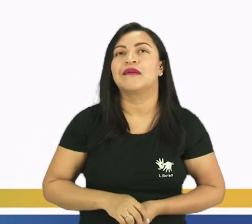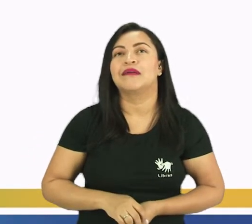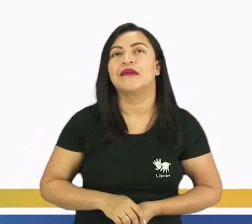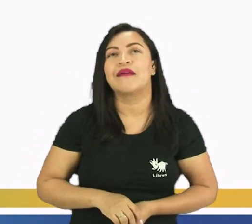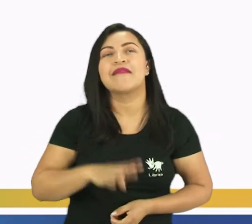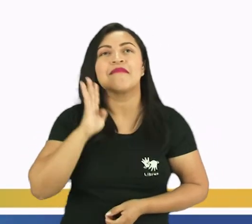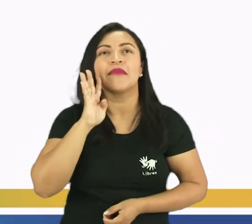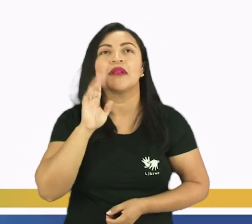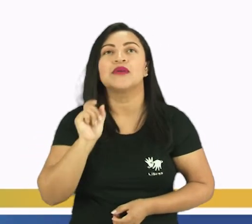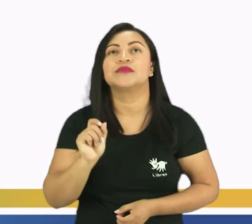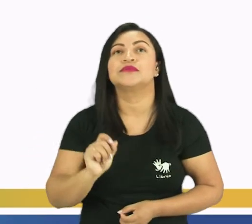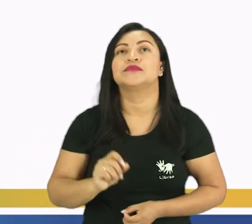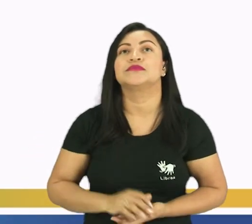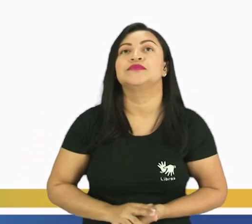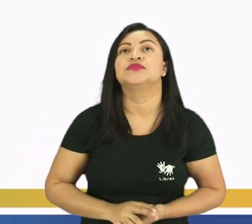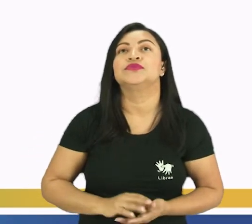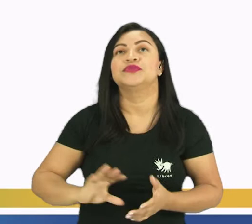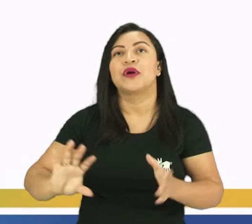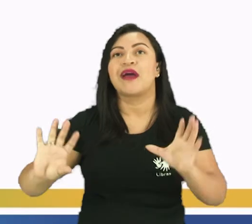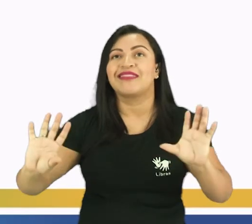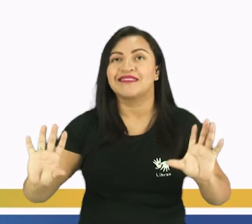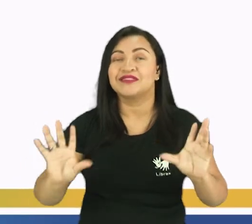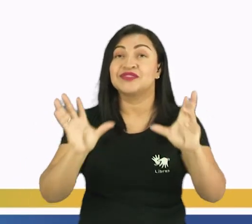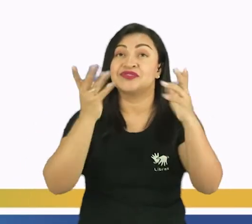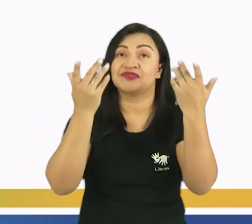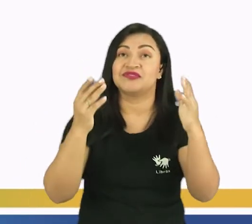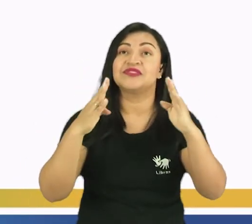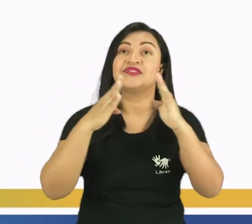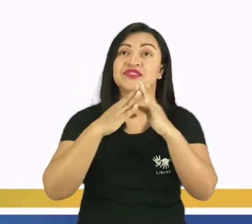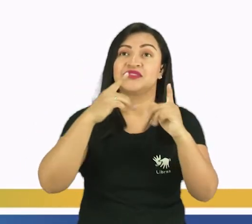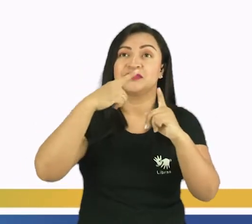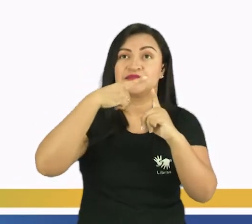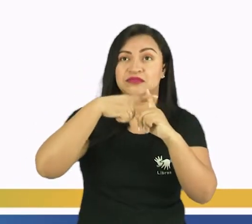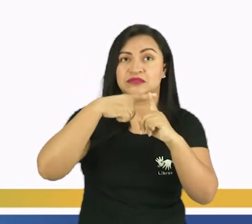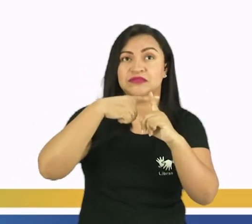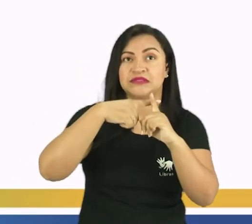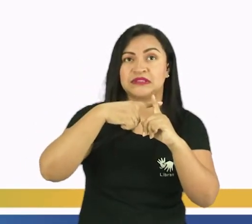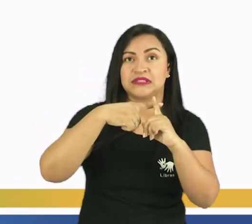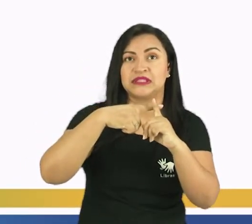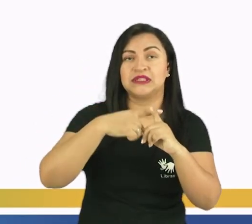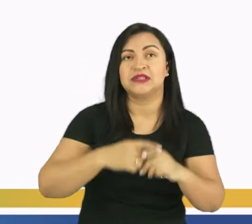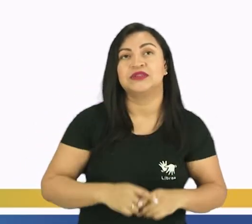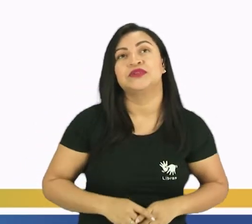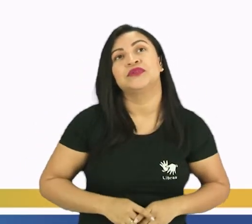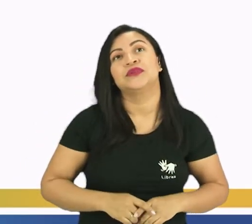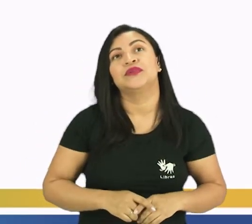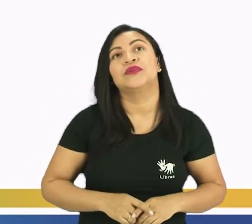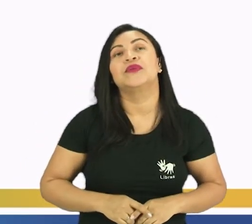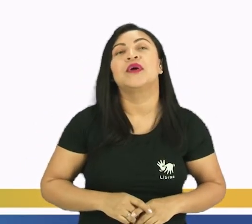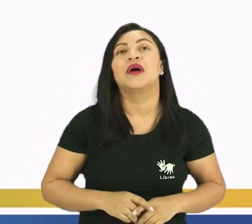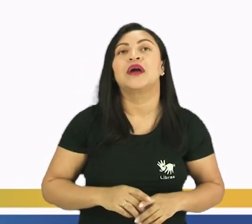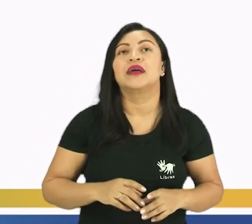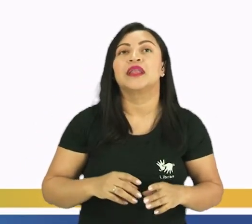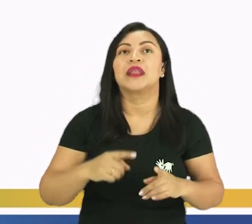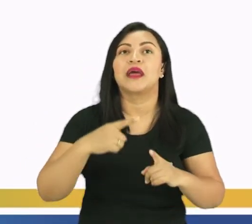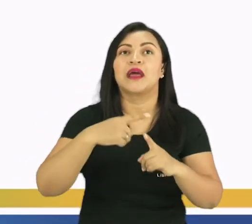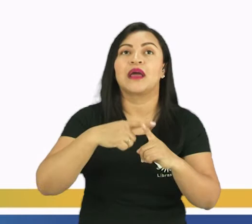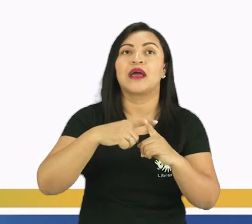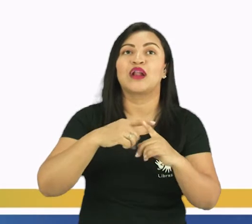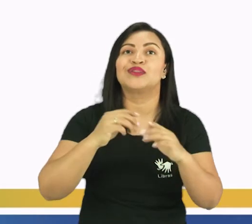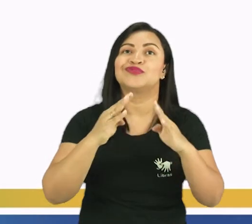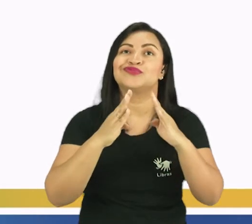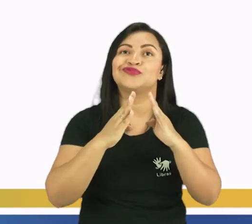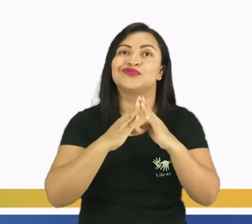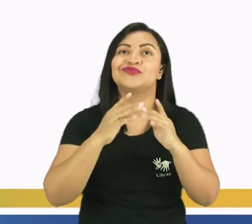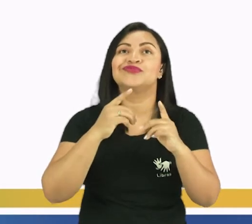as procissões em louvor a Nossa Senhora do Rosário dos Negros, que batiam o Xangô, que é o candomblé, né, o ano